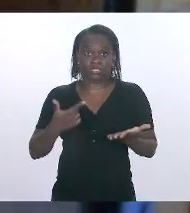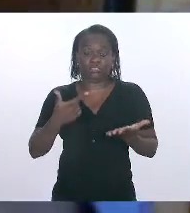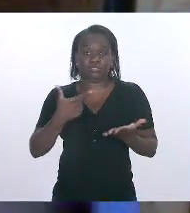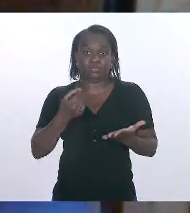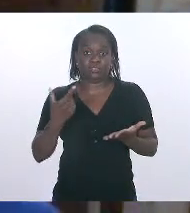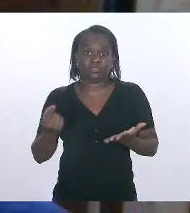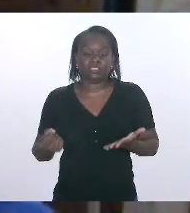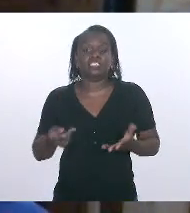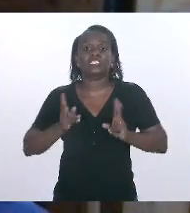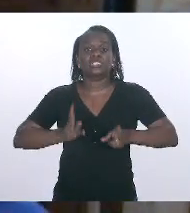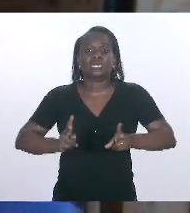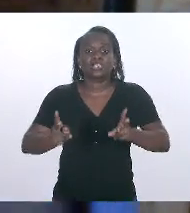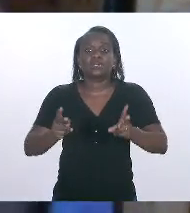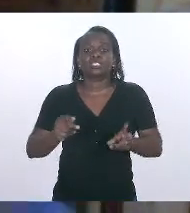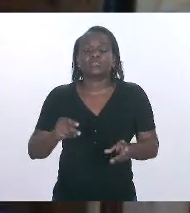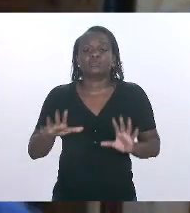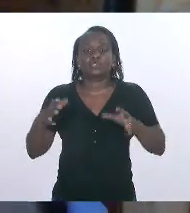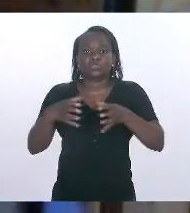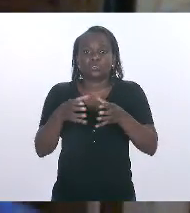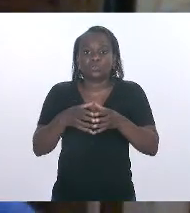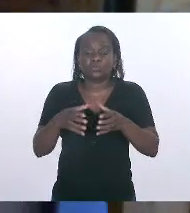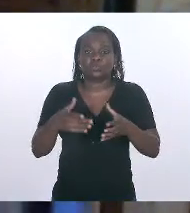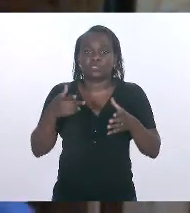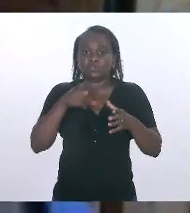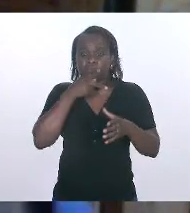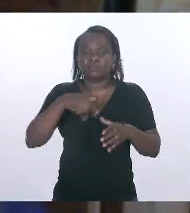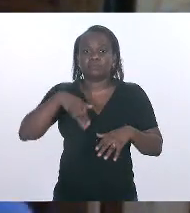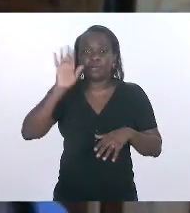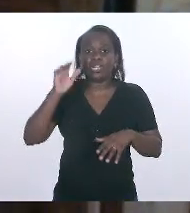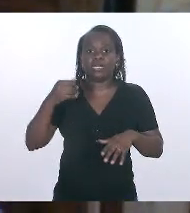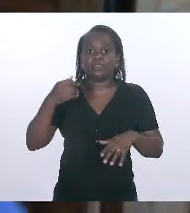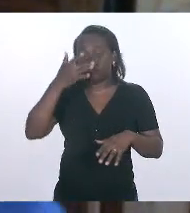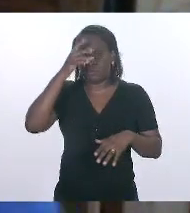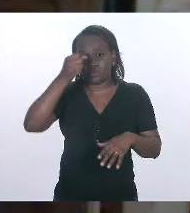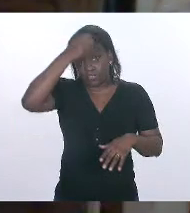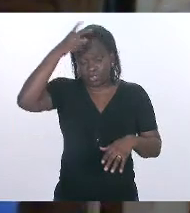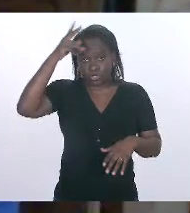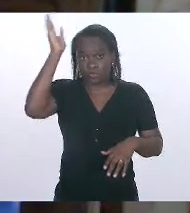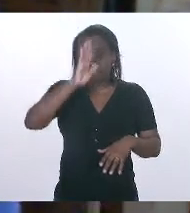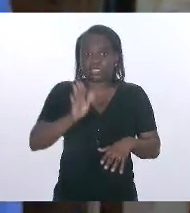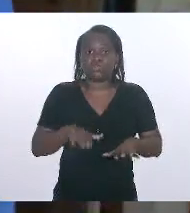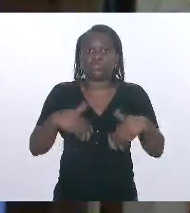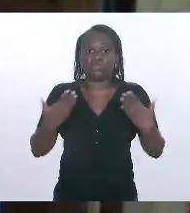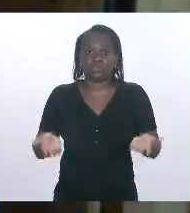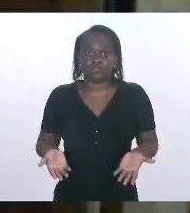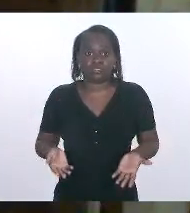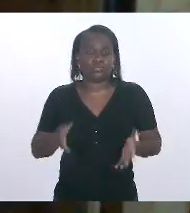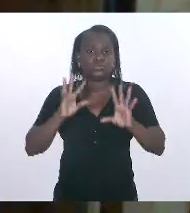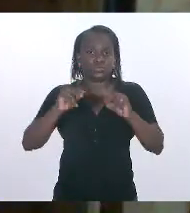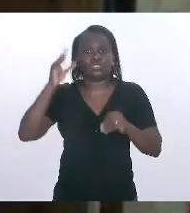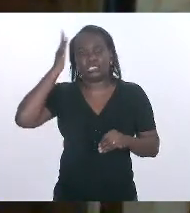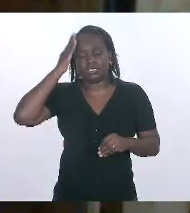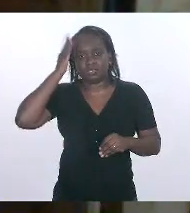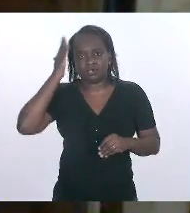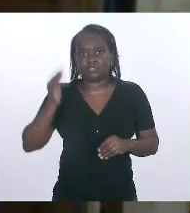foi sempre o partido que fez o maior número de prefeituras no Brasil? Todos